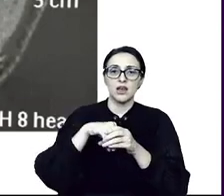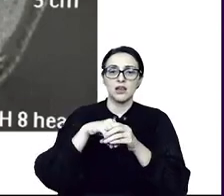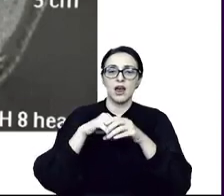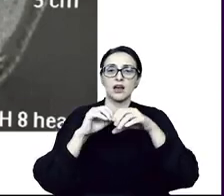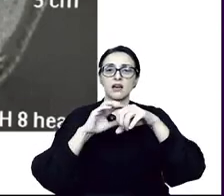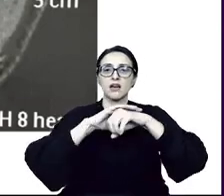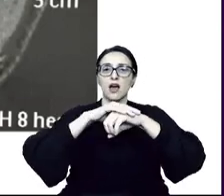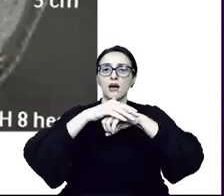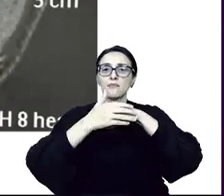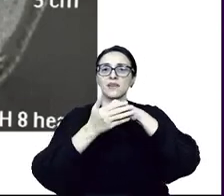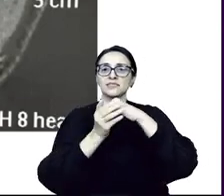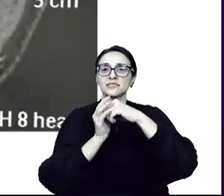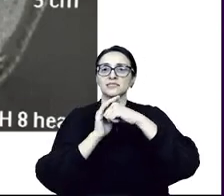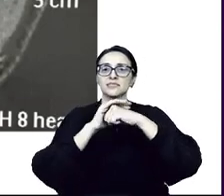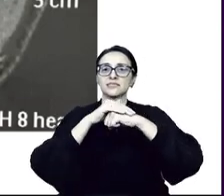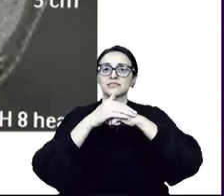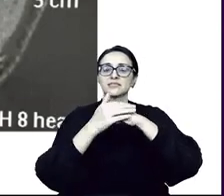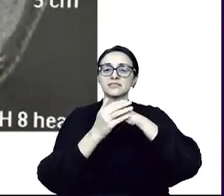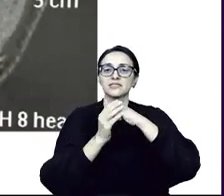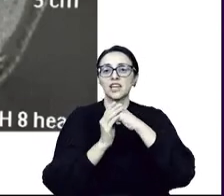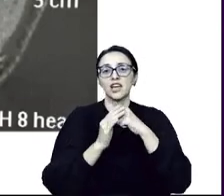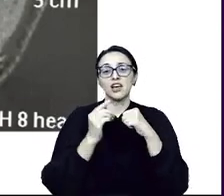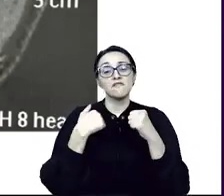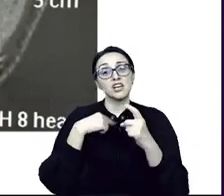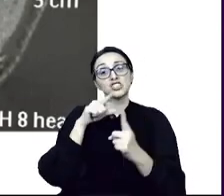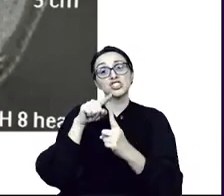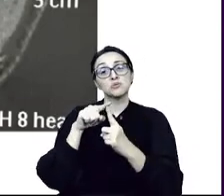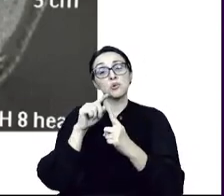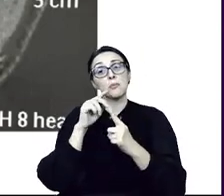humeral, está virando uma tipo B2, né?